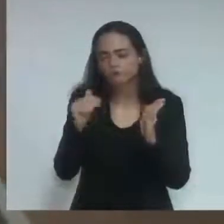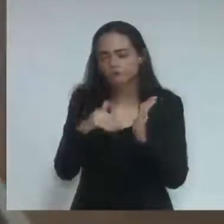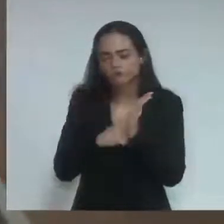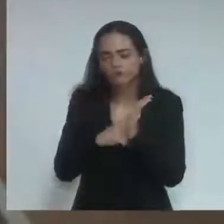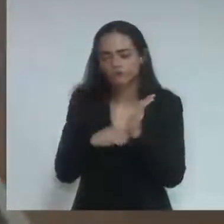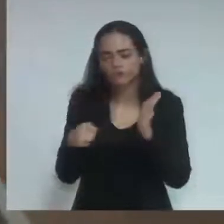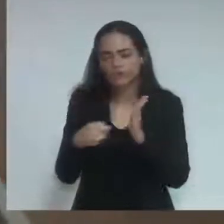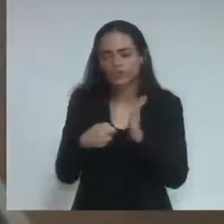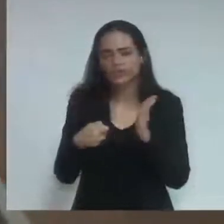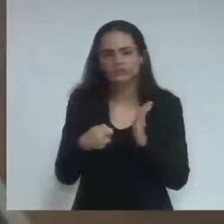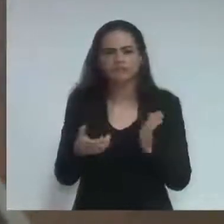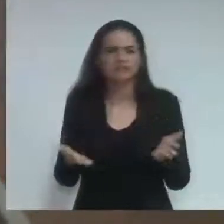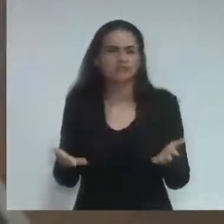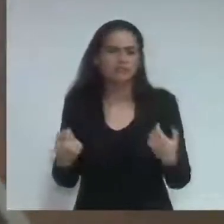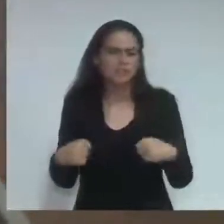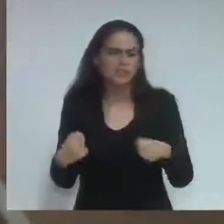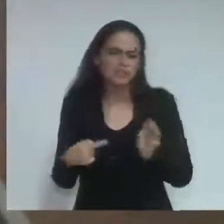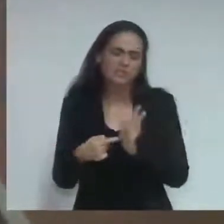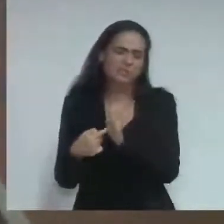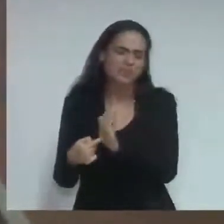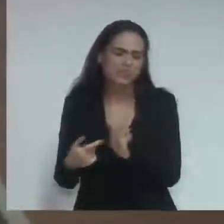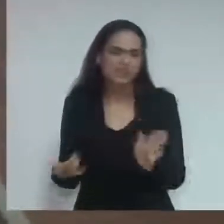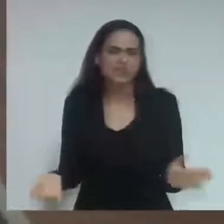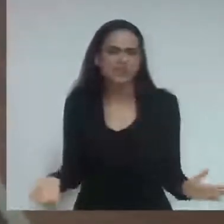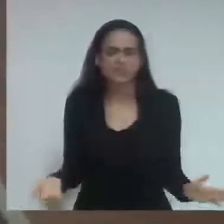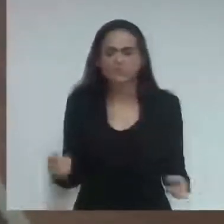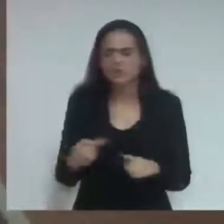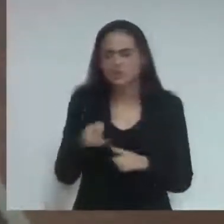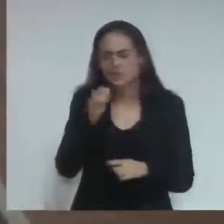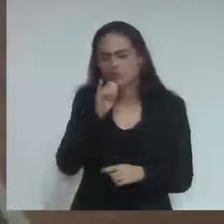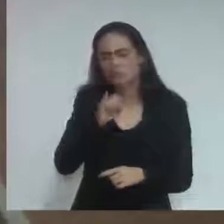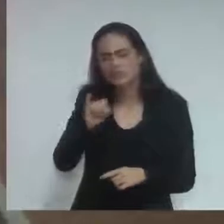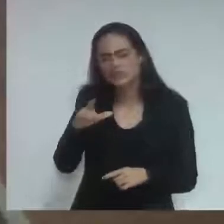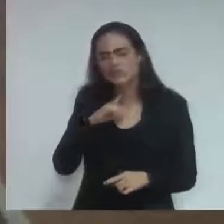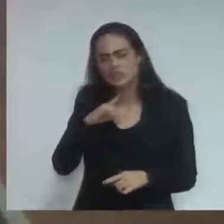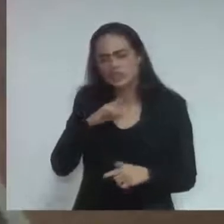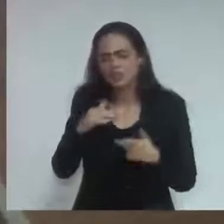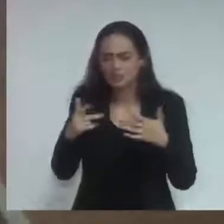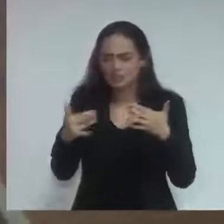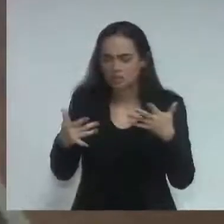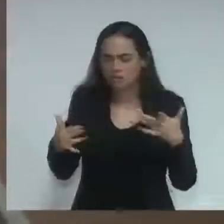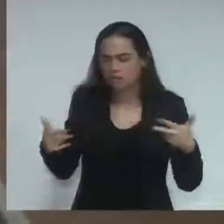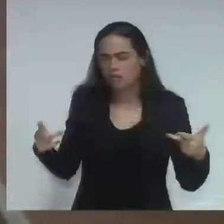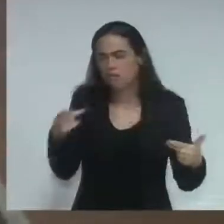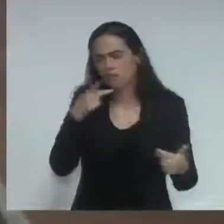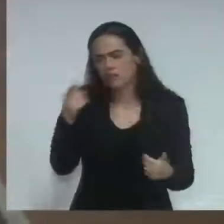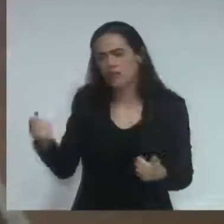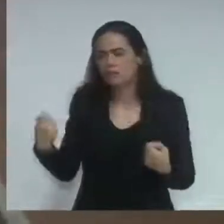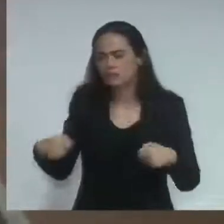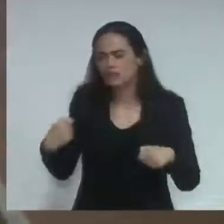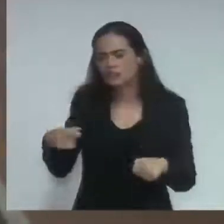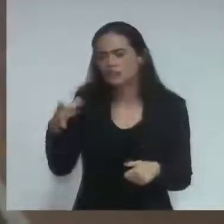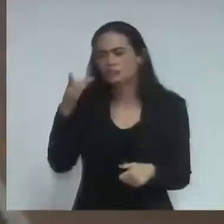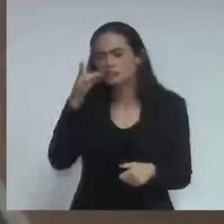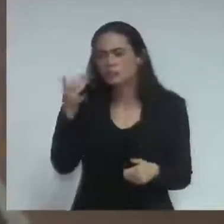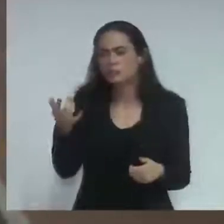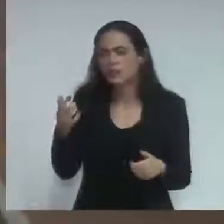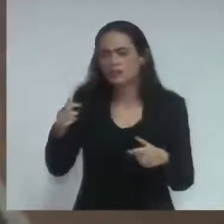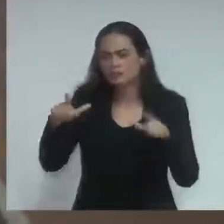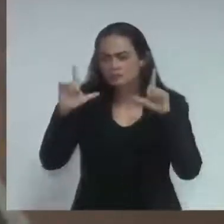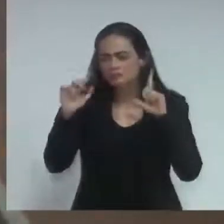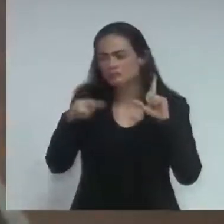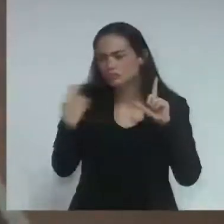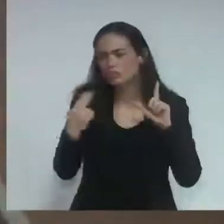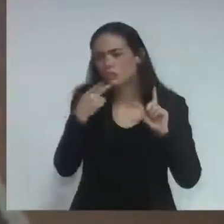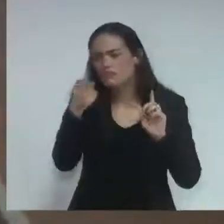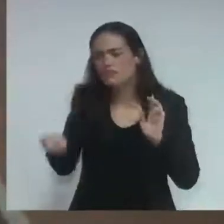pessoa tem algo de fato, concreto, ela vai lá, faça a denúncia e assine. Porque é muito fácil inventar os mais